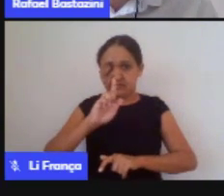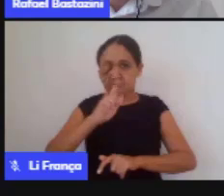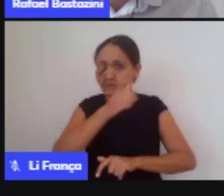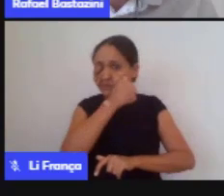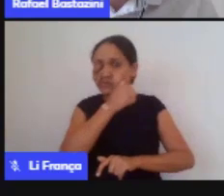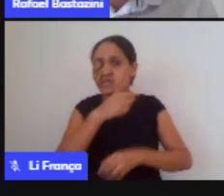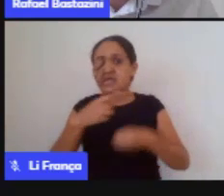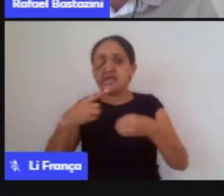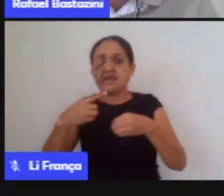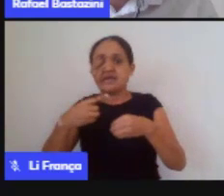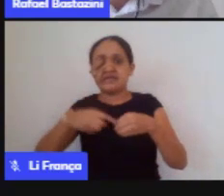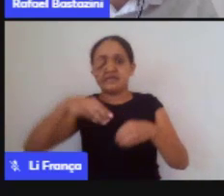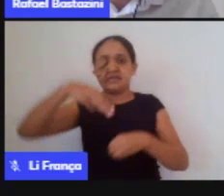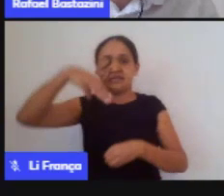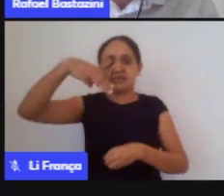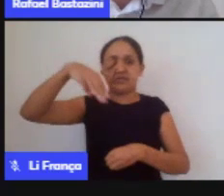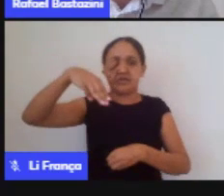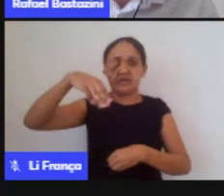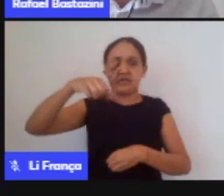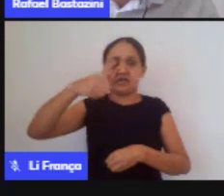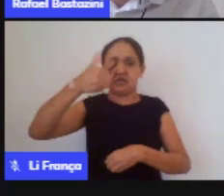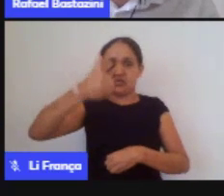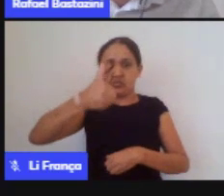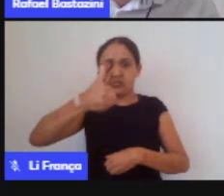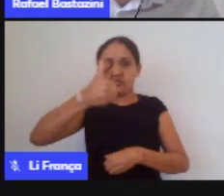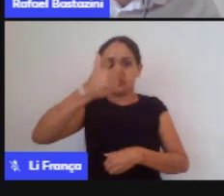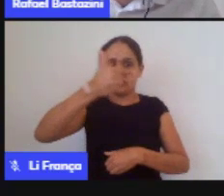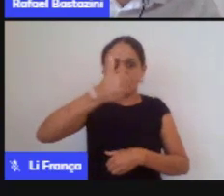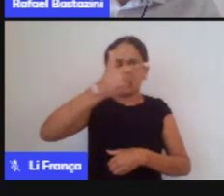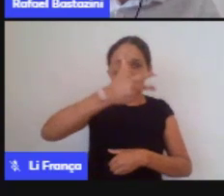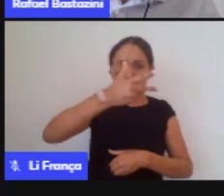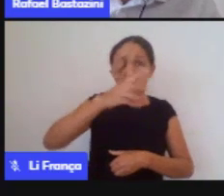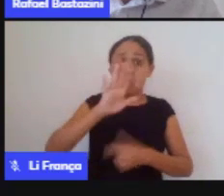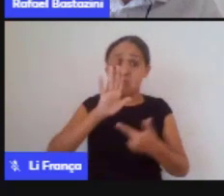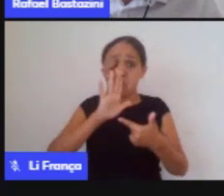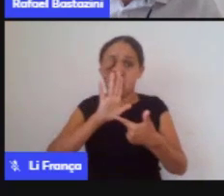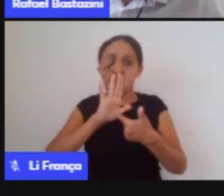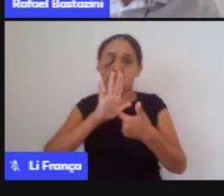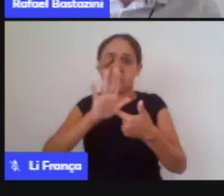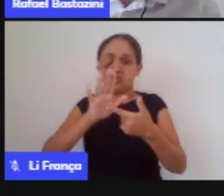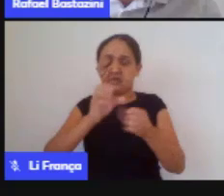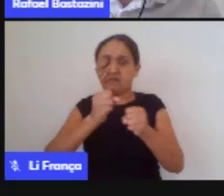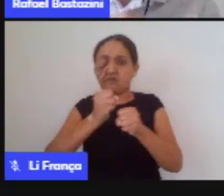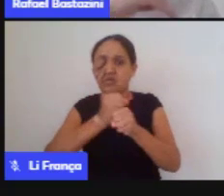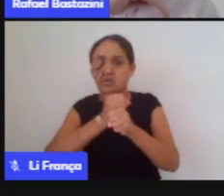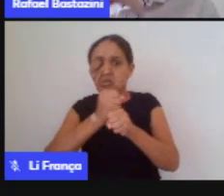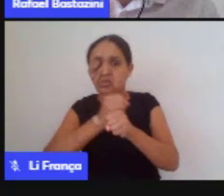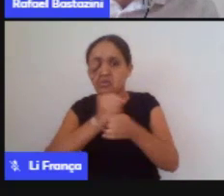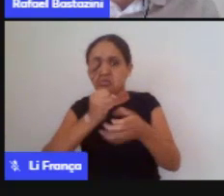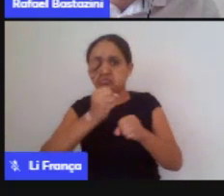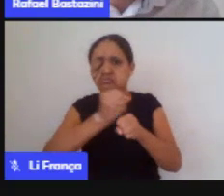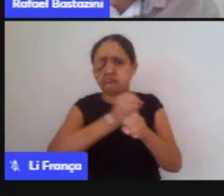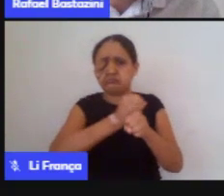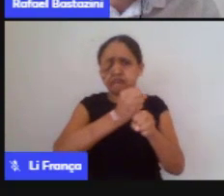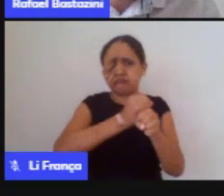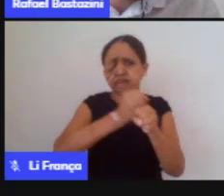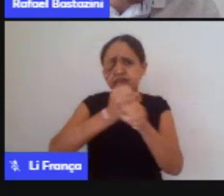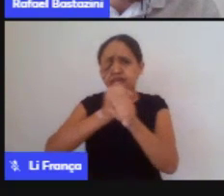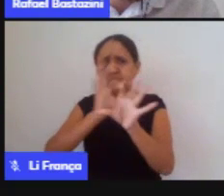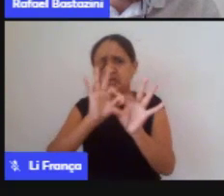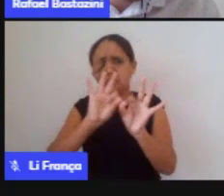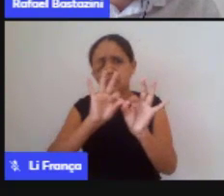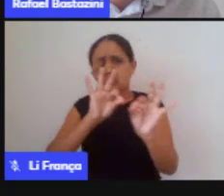Moreninha 1, 2 e 3 é um exemplo desse conjunto habitacional que foi construído de maneira desconexa, longe do